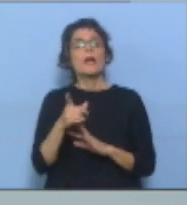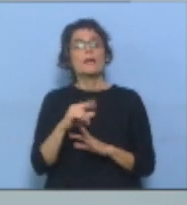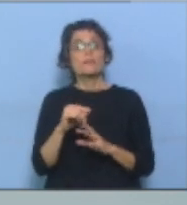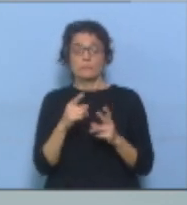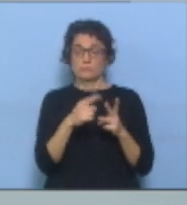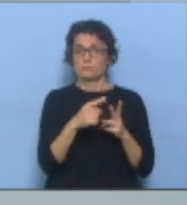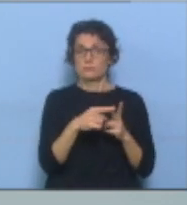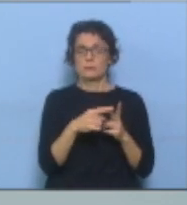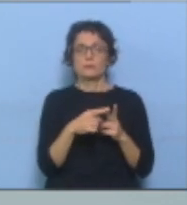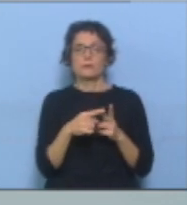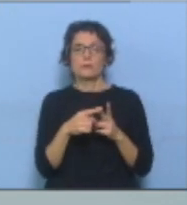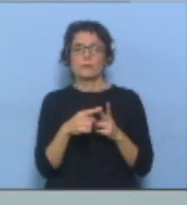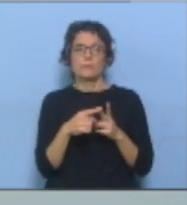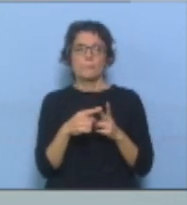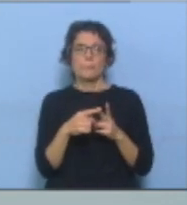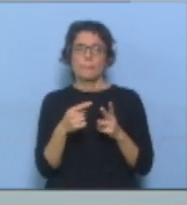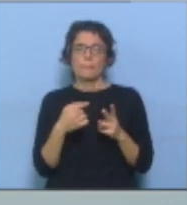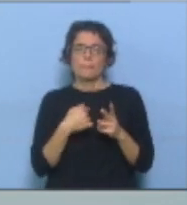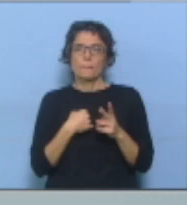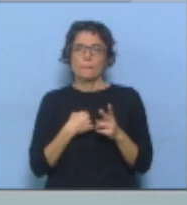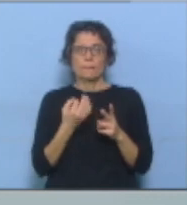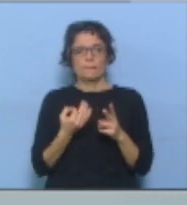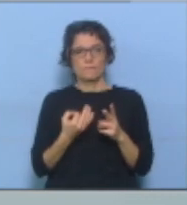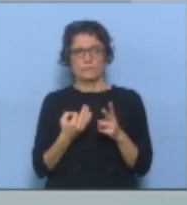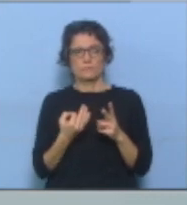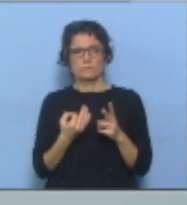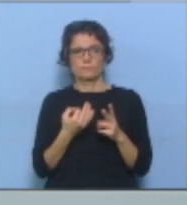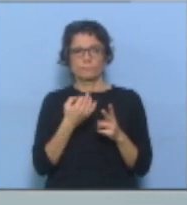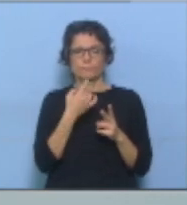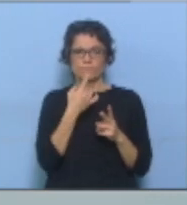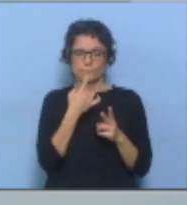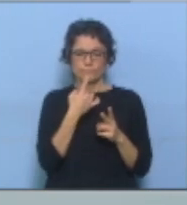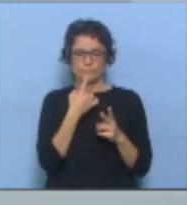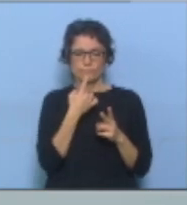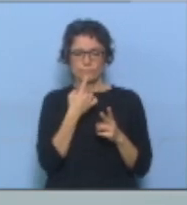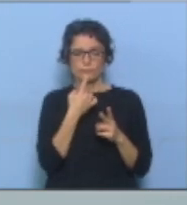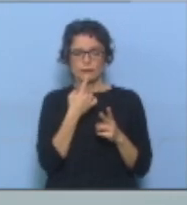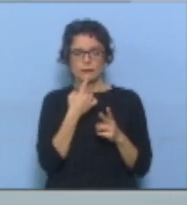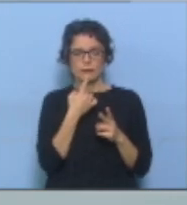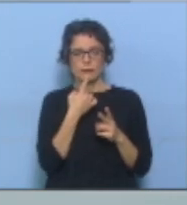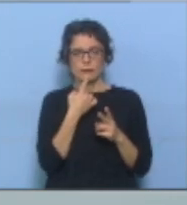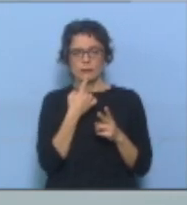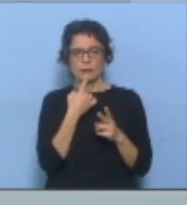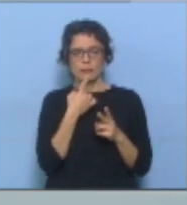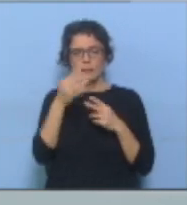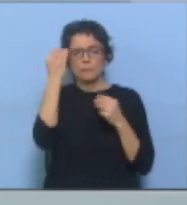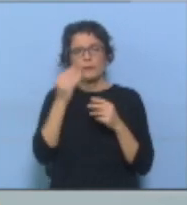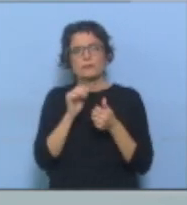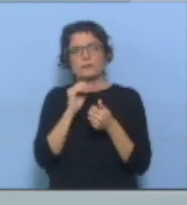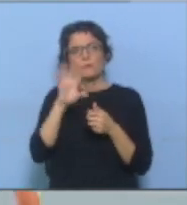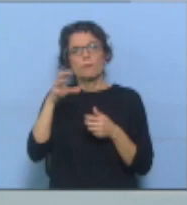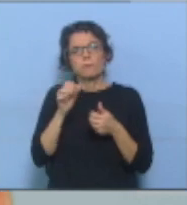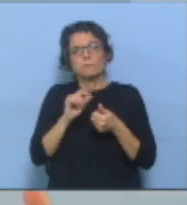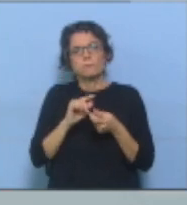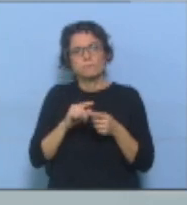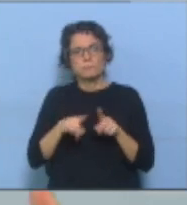falar sobre a vulnerabilidade e as fragilidades da condição humana em que de repente eu